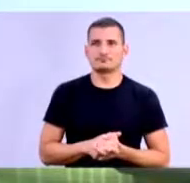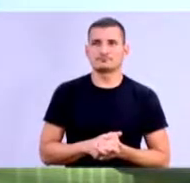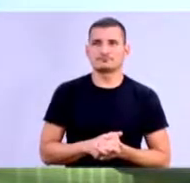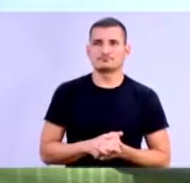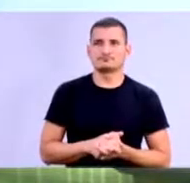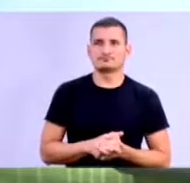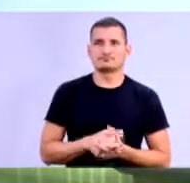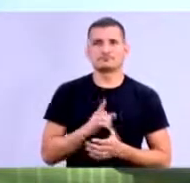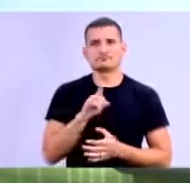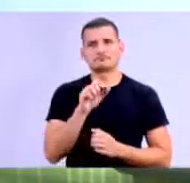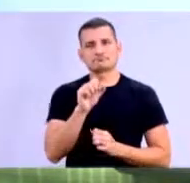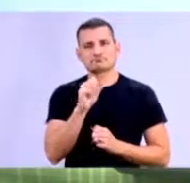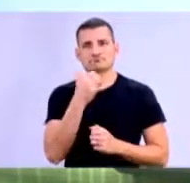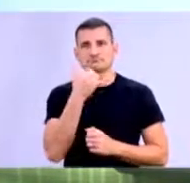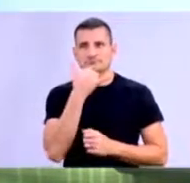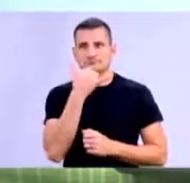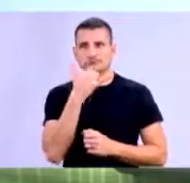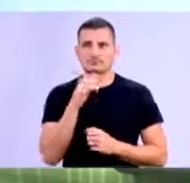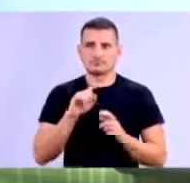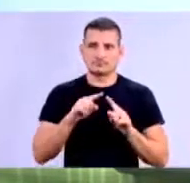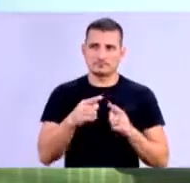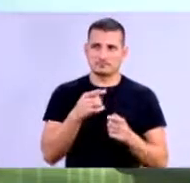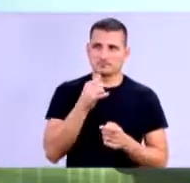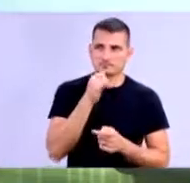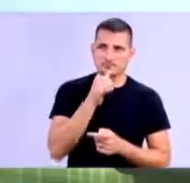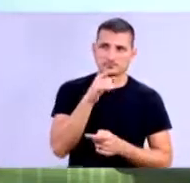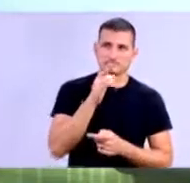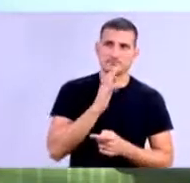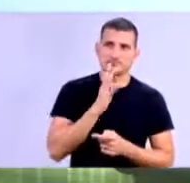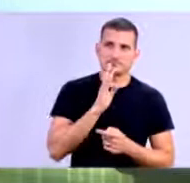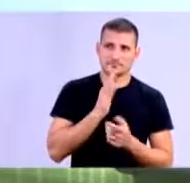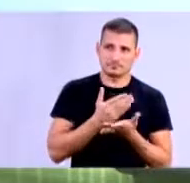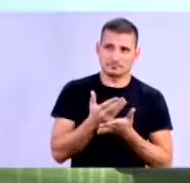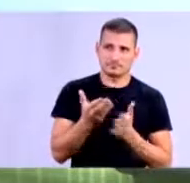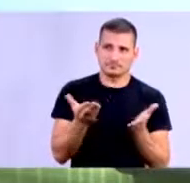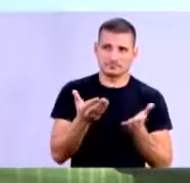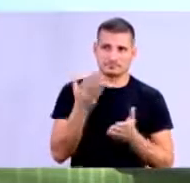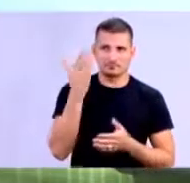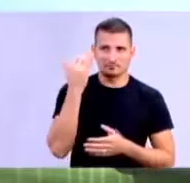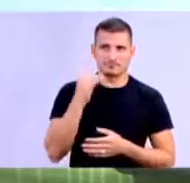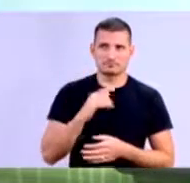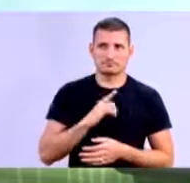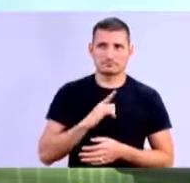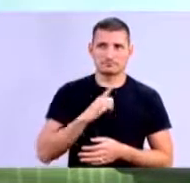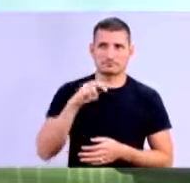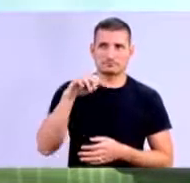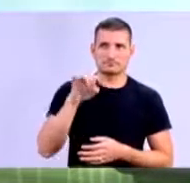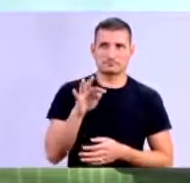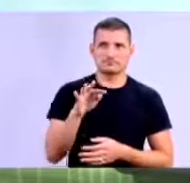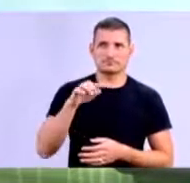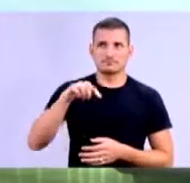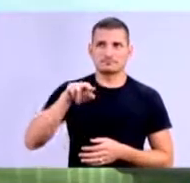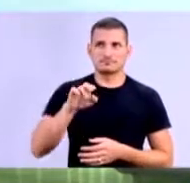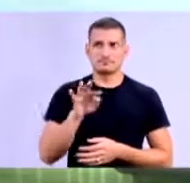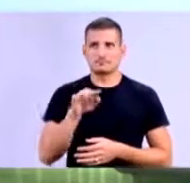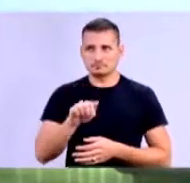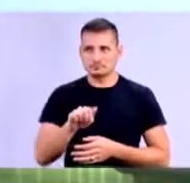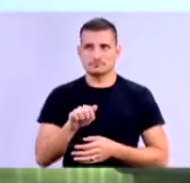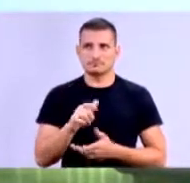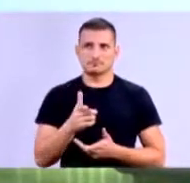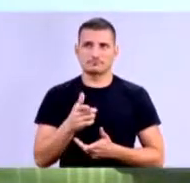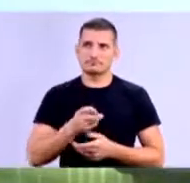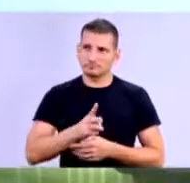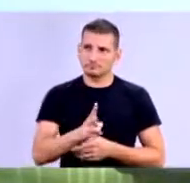forma perdoado. Mas se você conhece, a partir de hoje você sabe disso, não vamos mais praticar dessa forma.